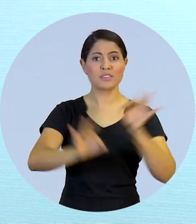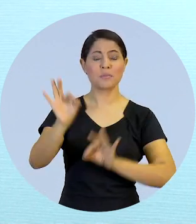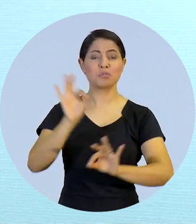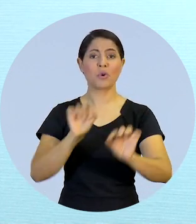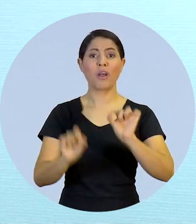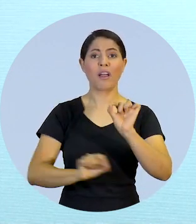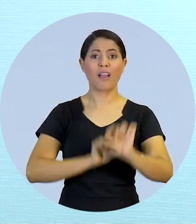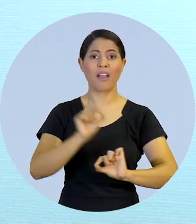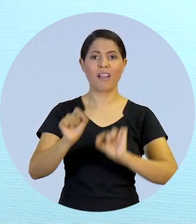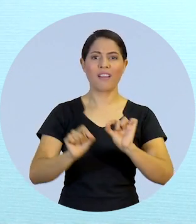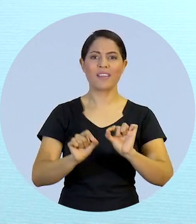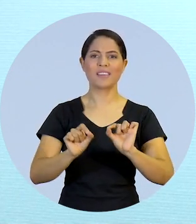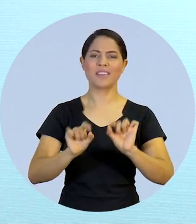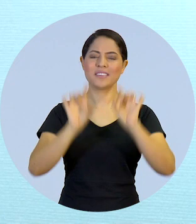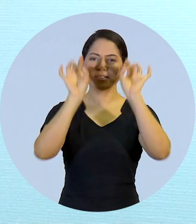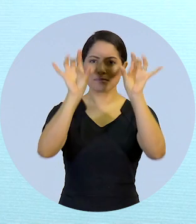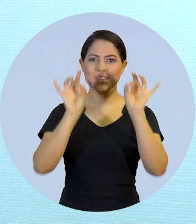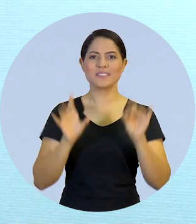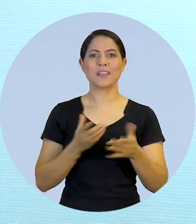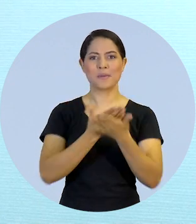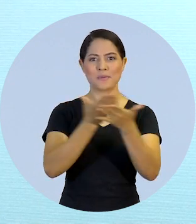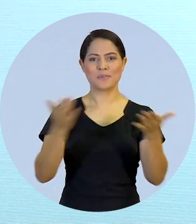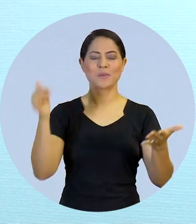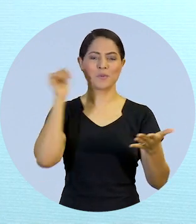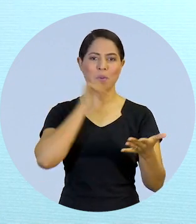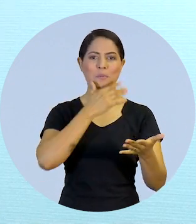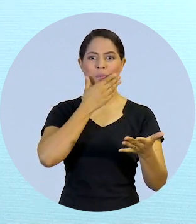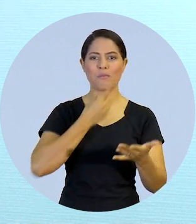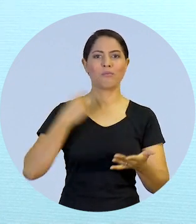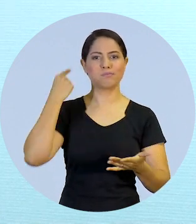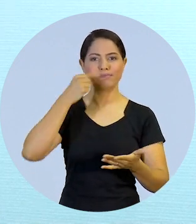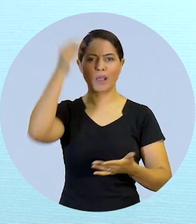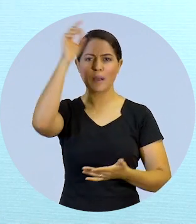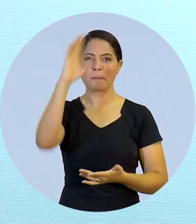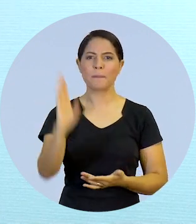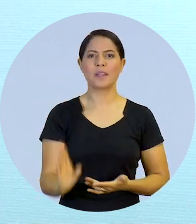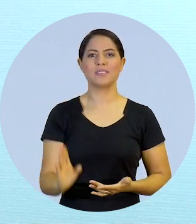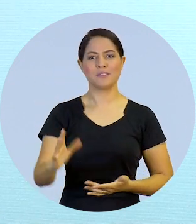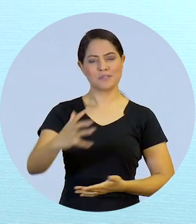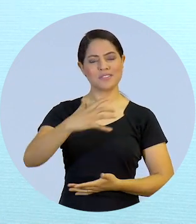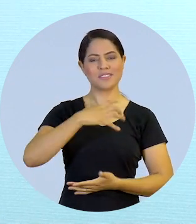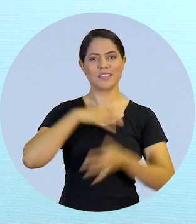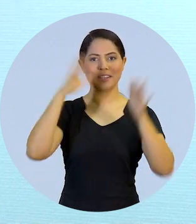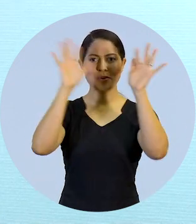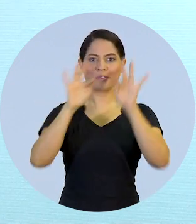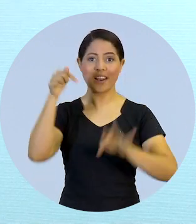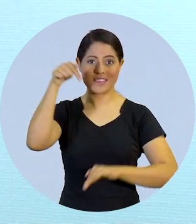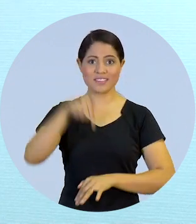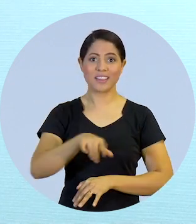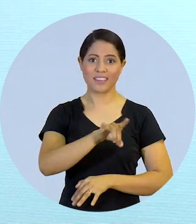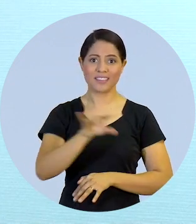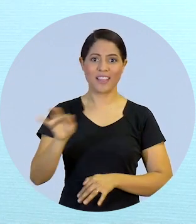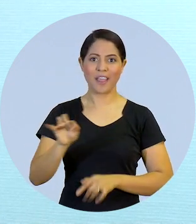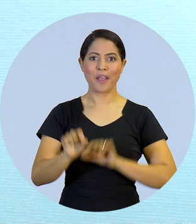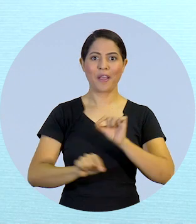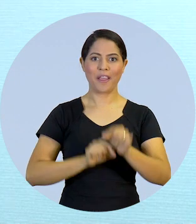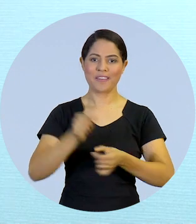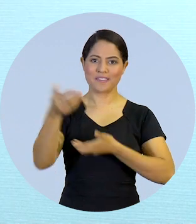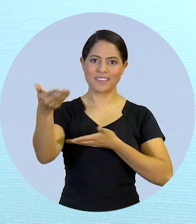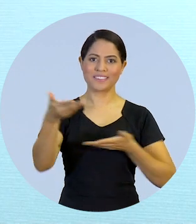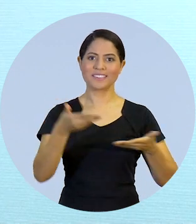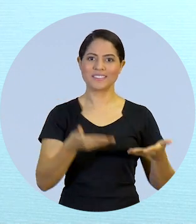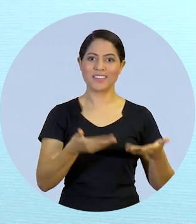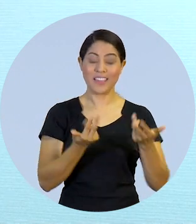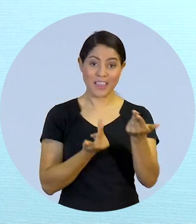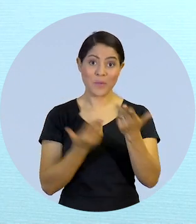muito carinho toda uma programação especial para que vocês, advogados e advogadas de todo o Brasil, sintam-se em casa aqui no Distrito